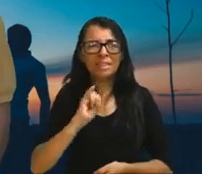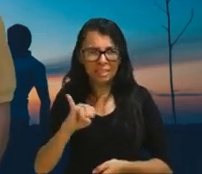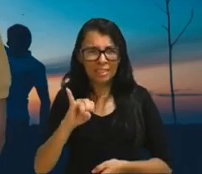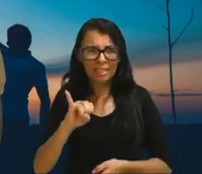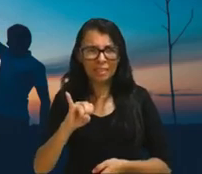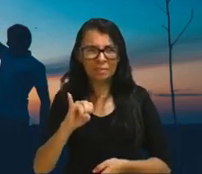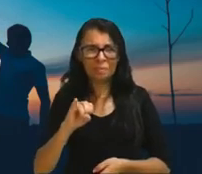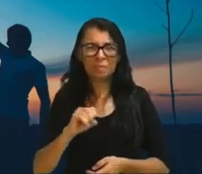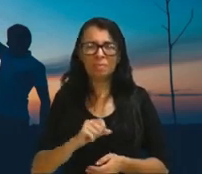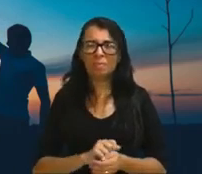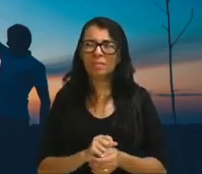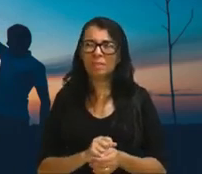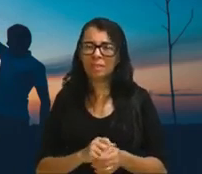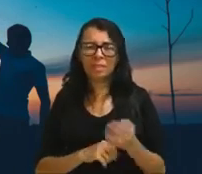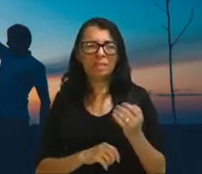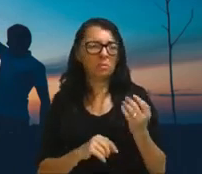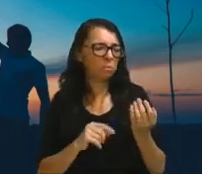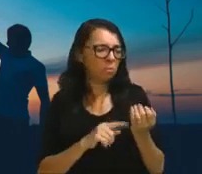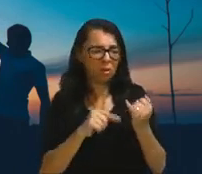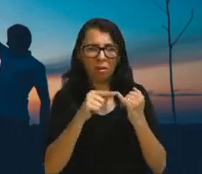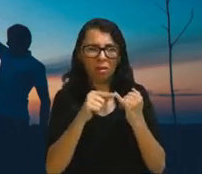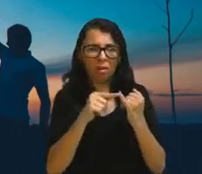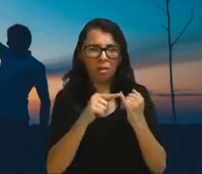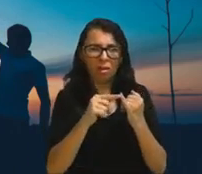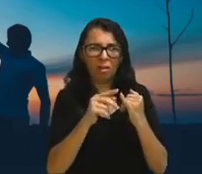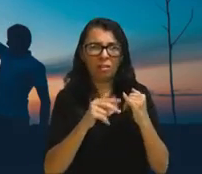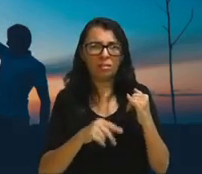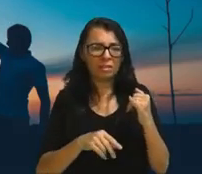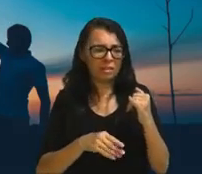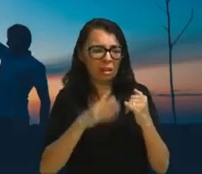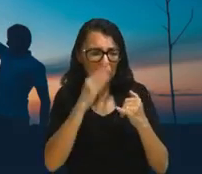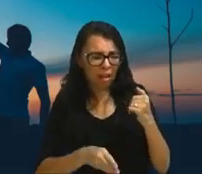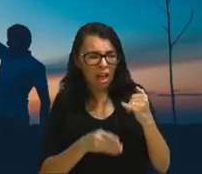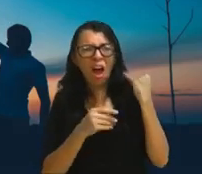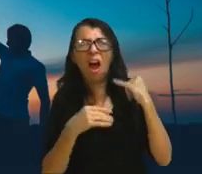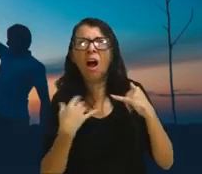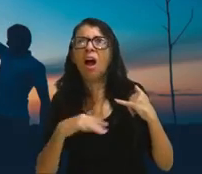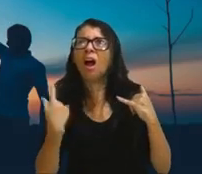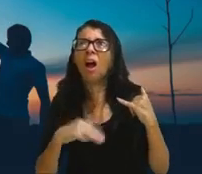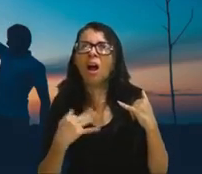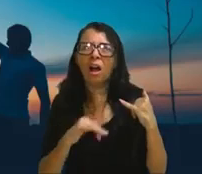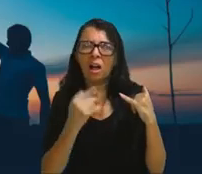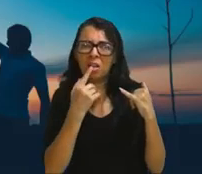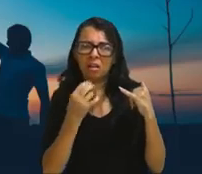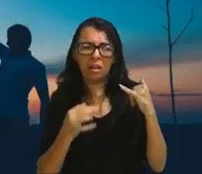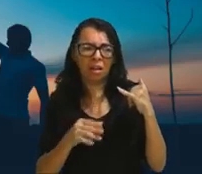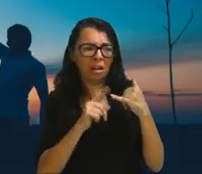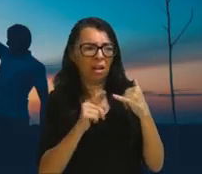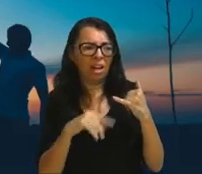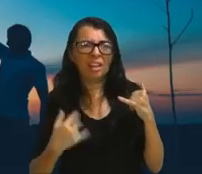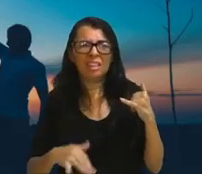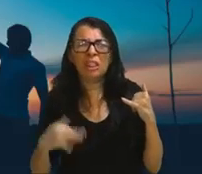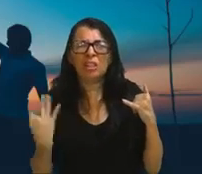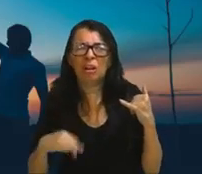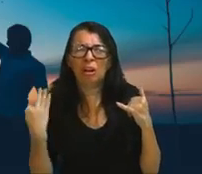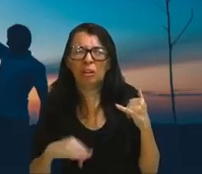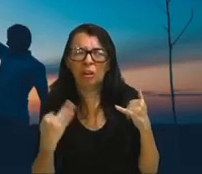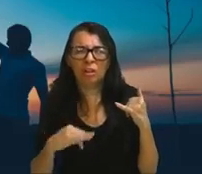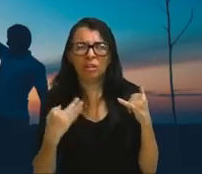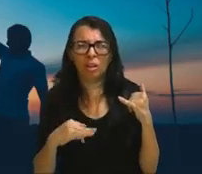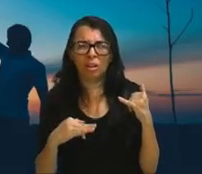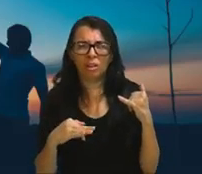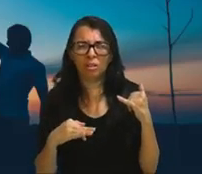lar de unidade, seja um lar que quando um fala, o outro compreende, mesmo estando em desacordo, porque